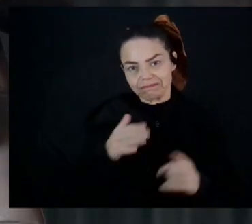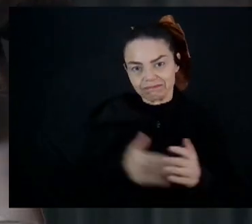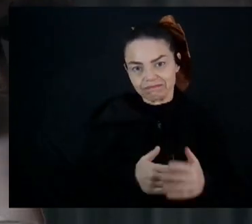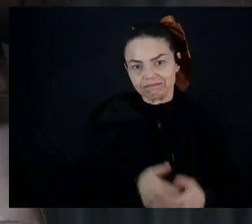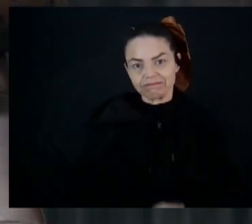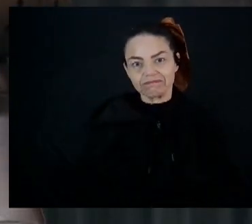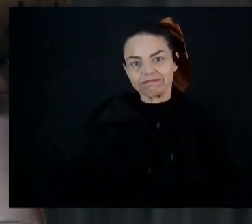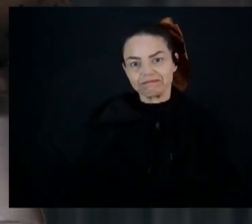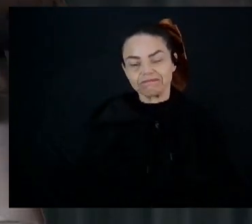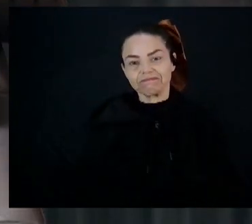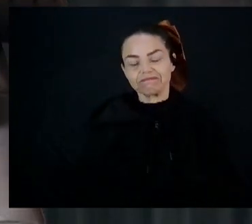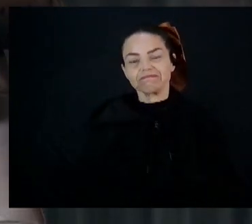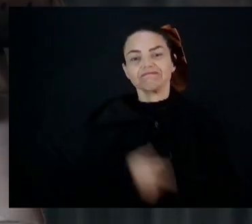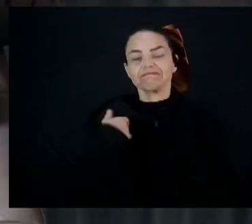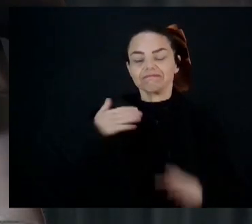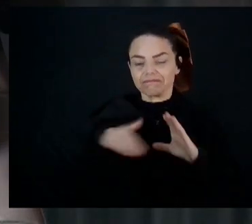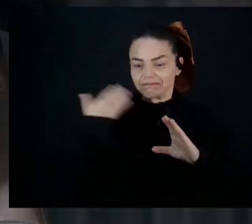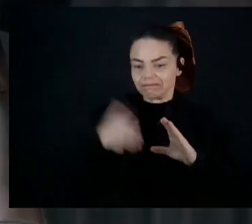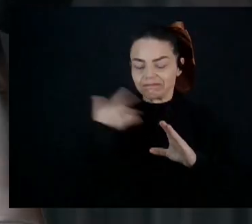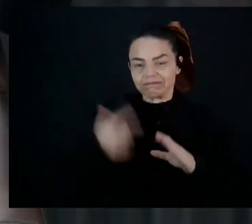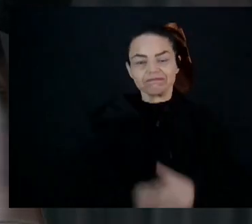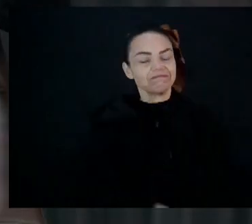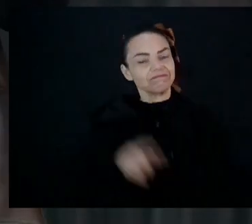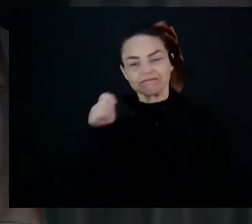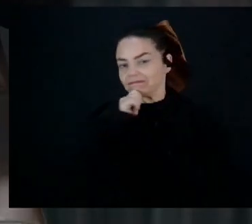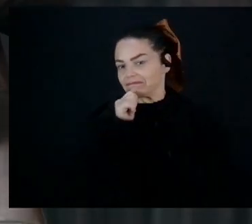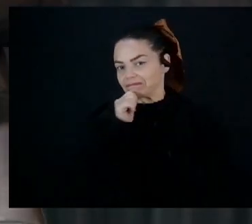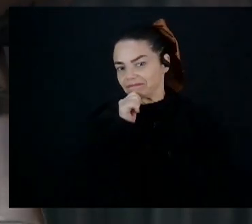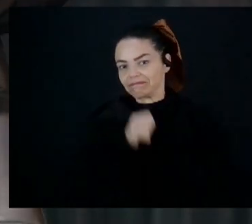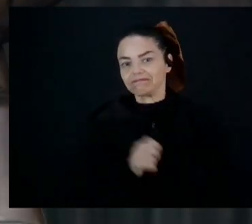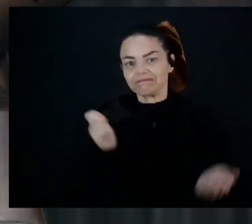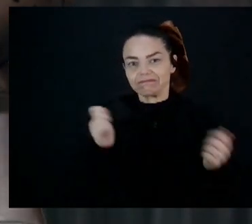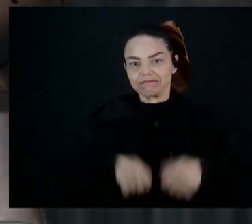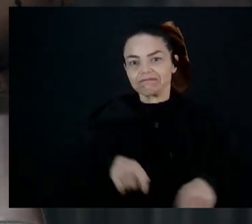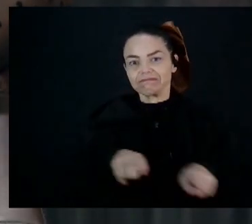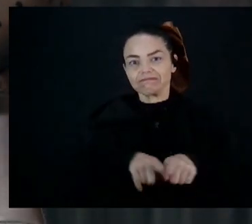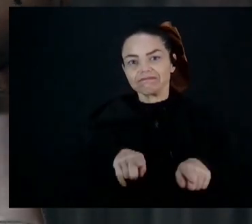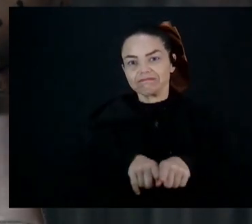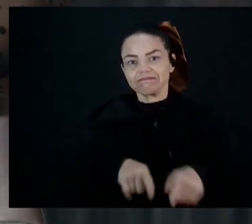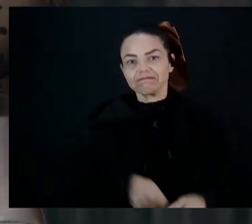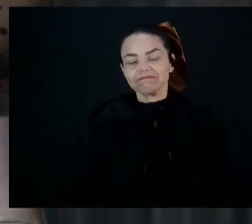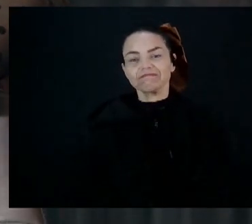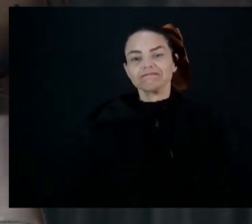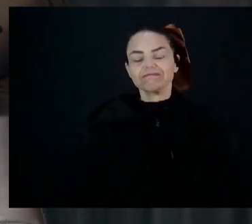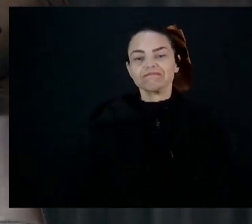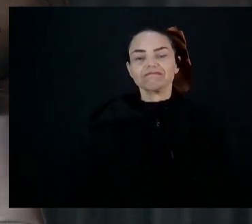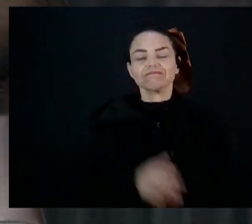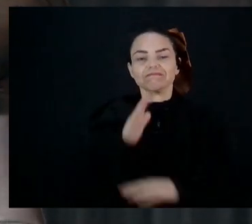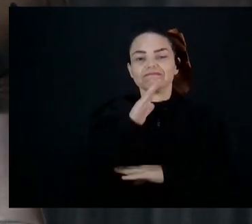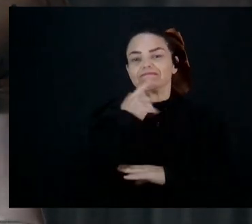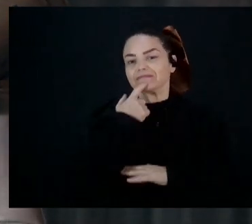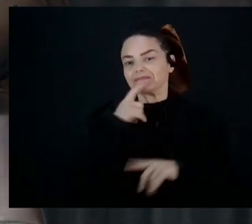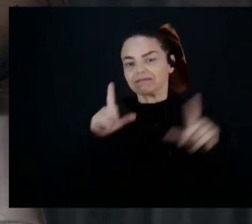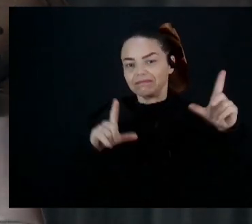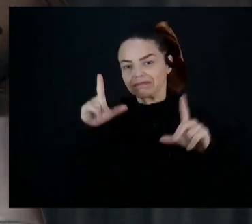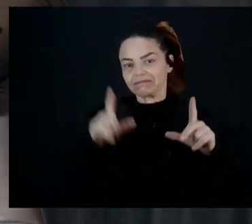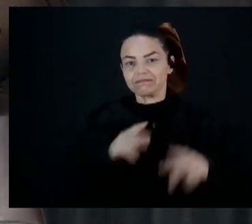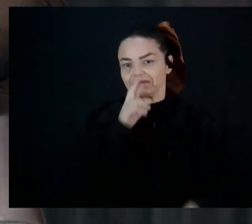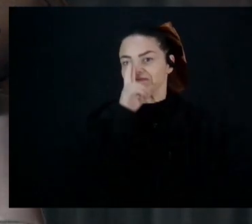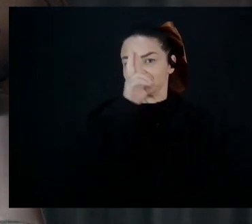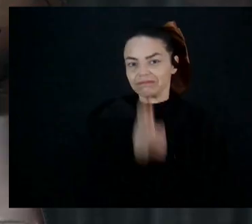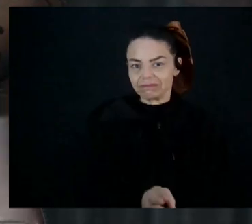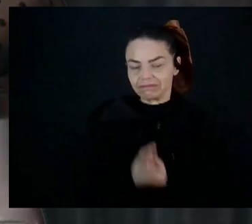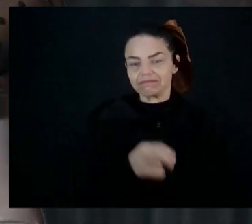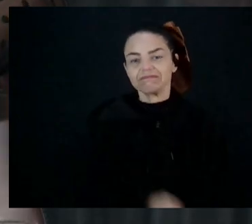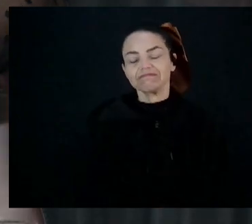também, que mandaram mensagem, os que não mandaram, acho que podem mandar ainda. Sim. Depois a TV Câmara responde para vocês. Foi um prazer